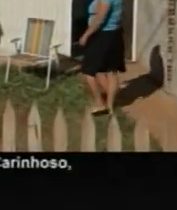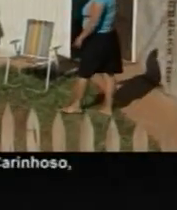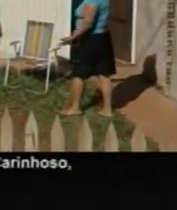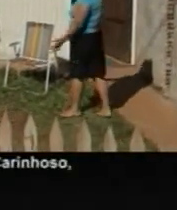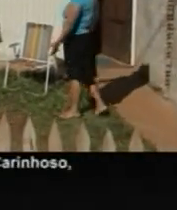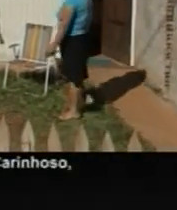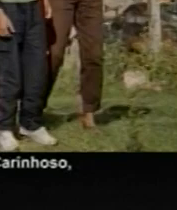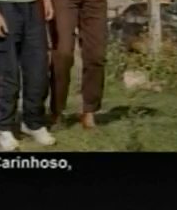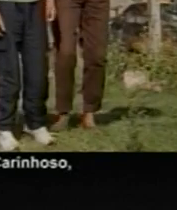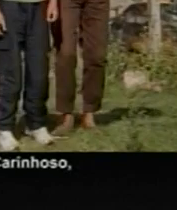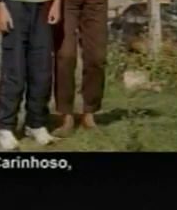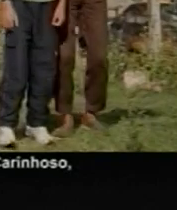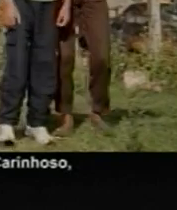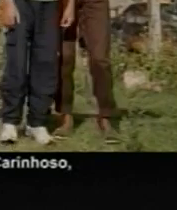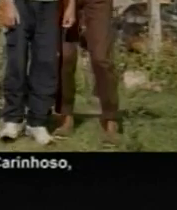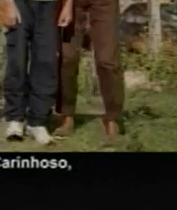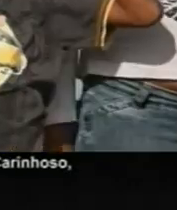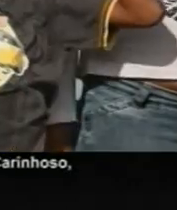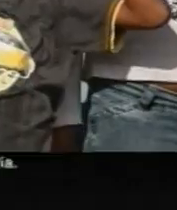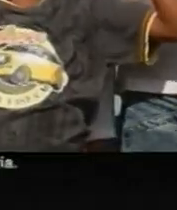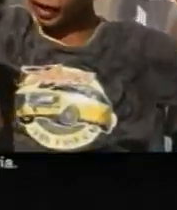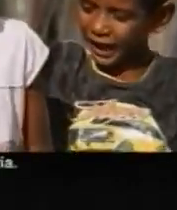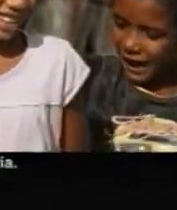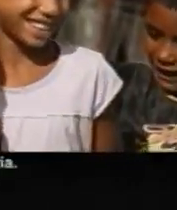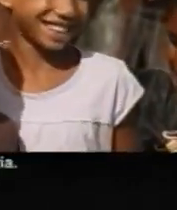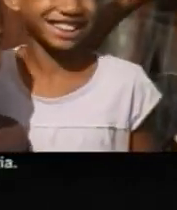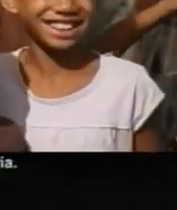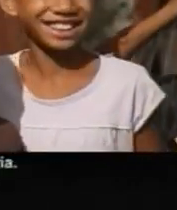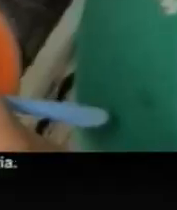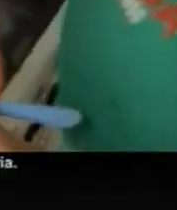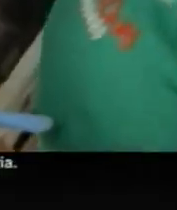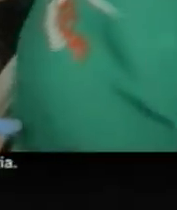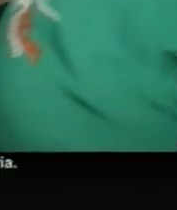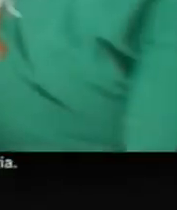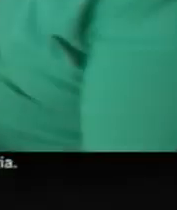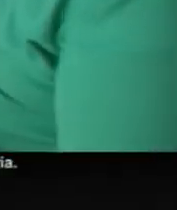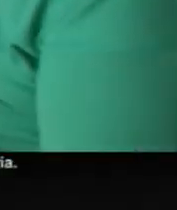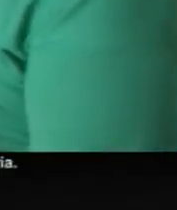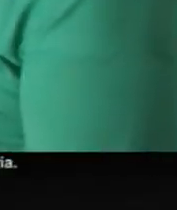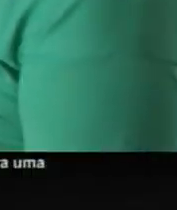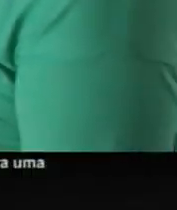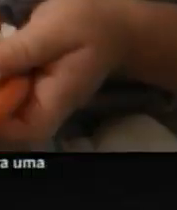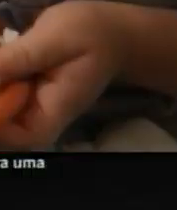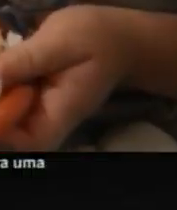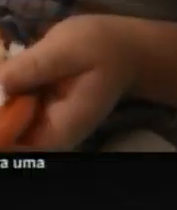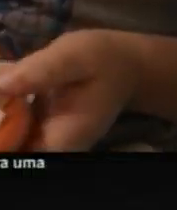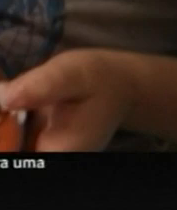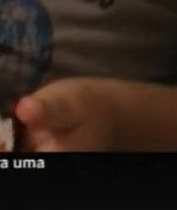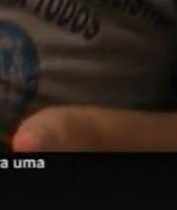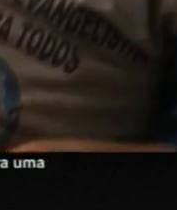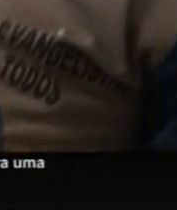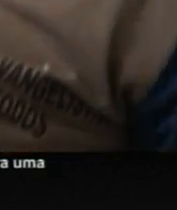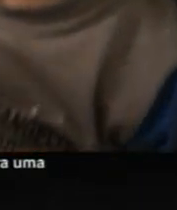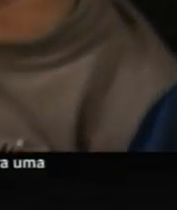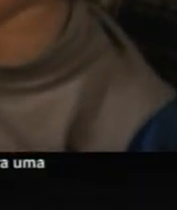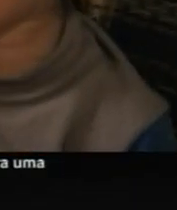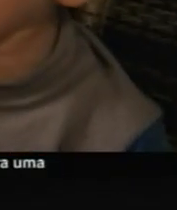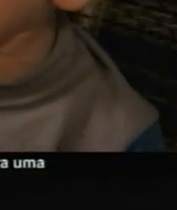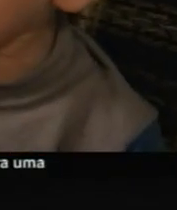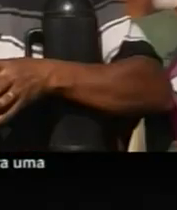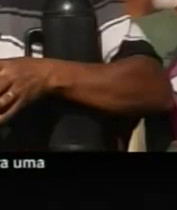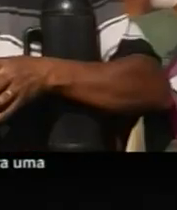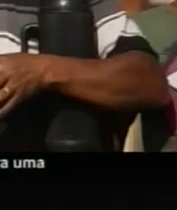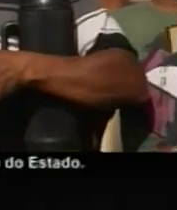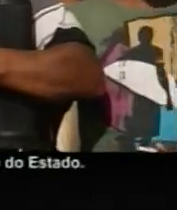ano passado, com o Brasil Carinhoso, uma ação do Plano Brasil Sem Miséria. Agora, vão poder dar um